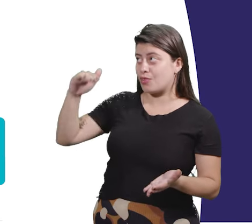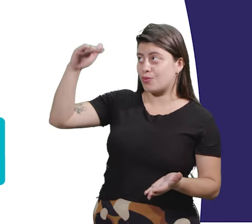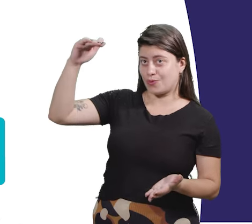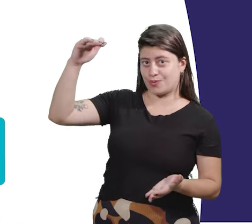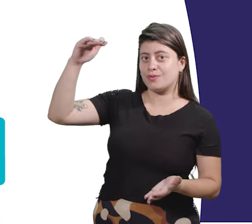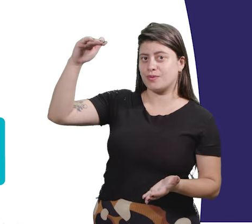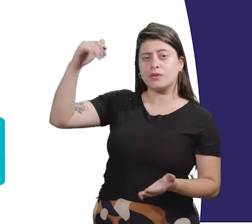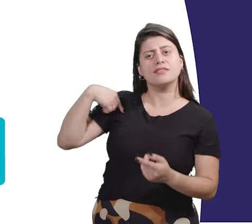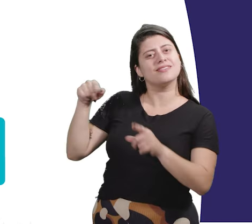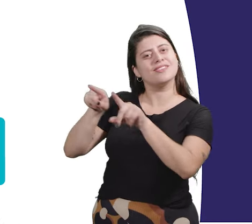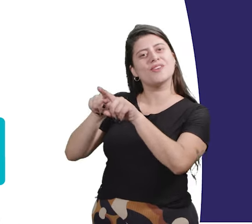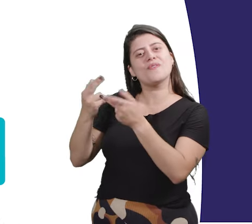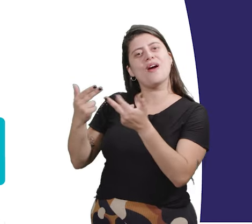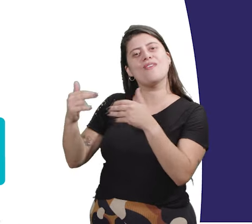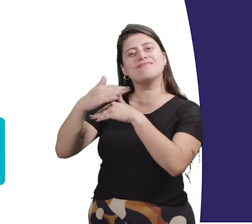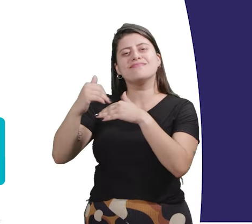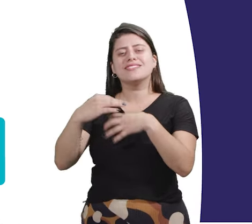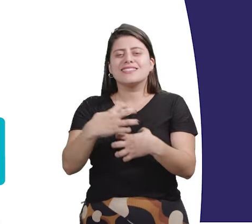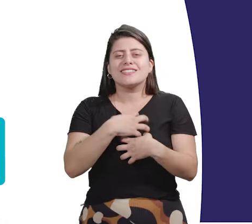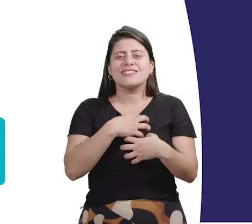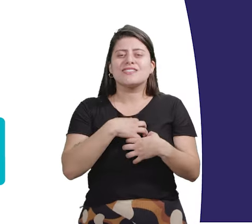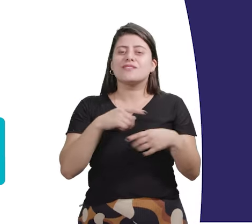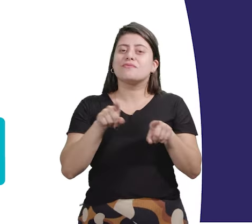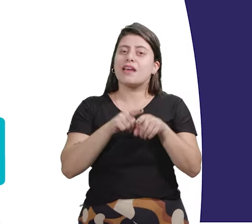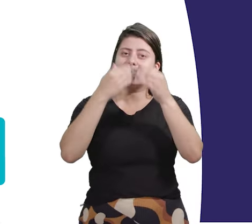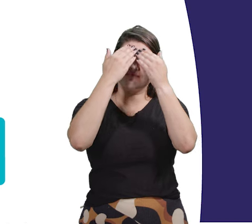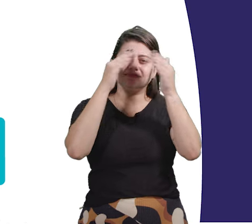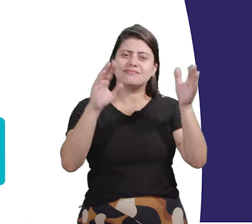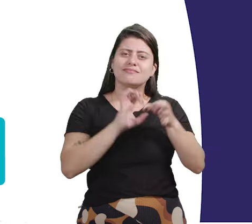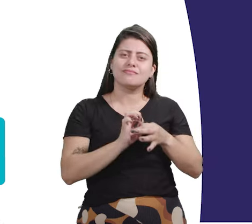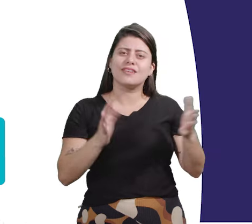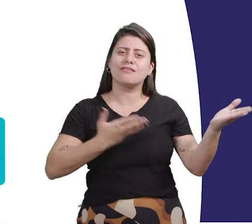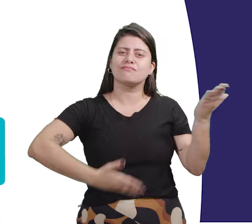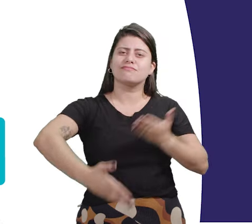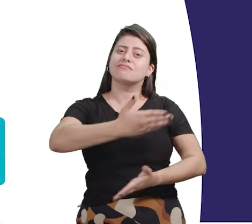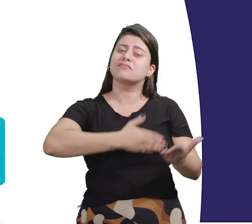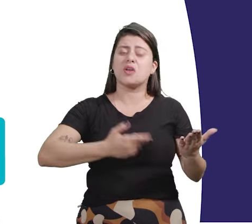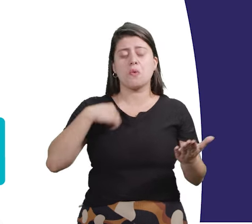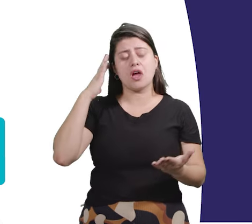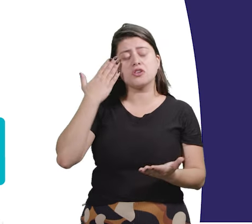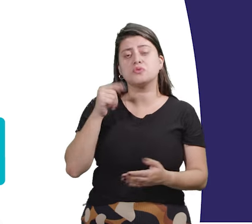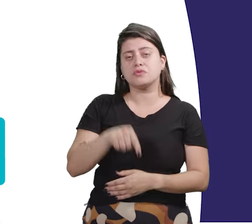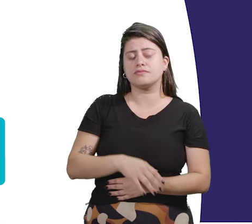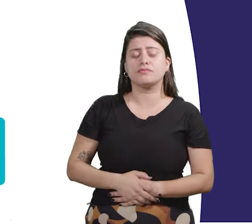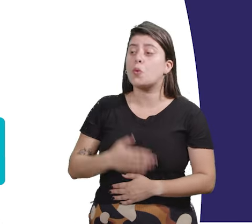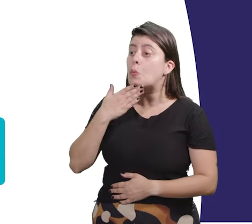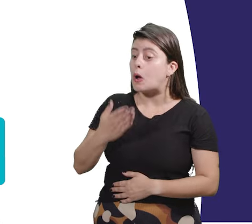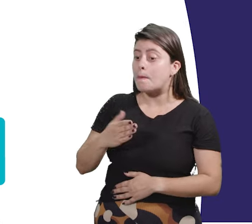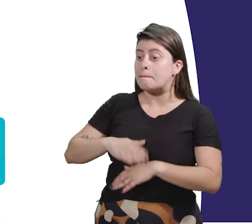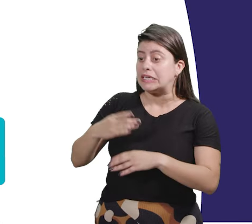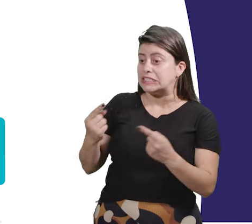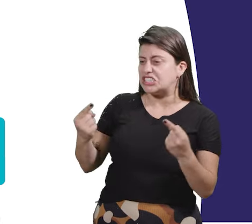também talvez mais fraternos, mais sensíveis, mais abertos. Então eu acredito que seja isso. Quais os